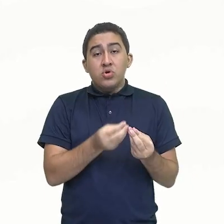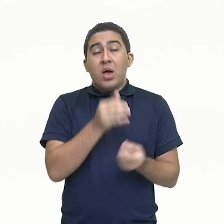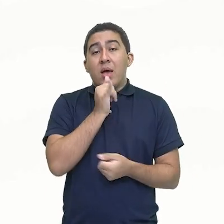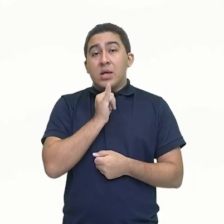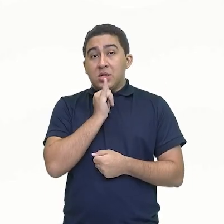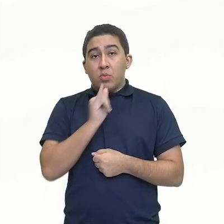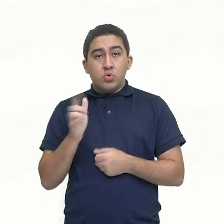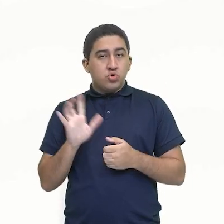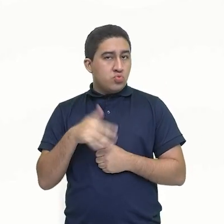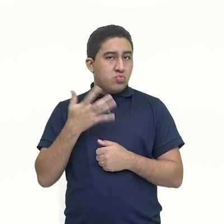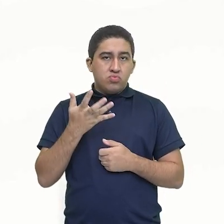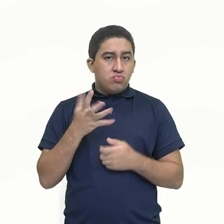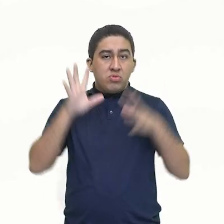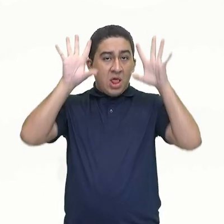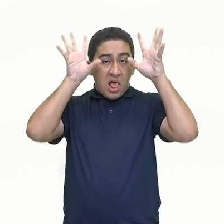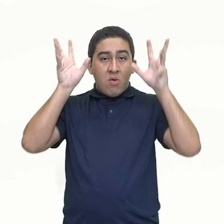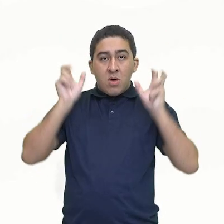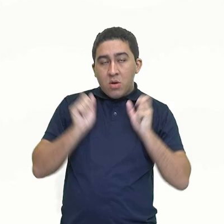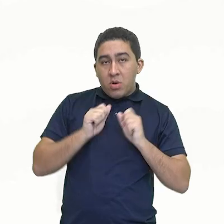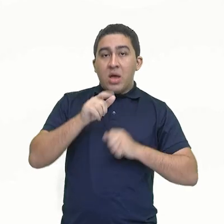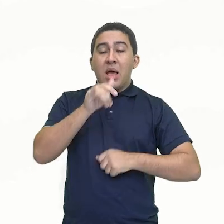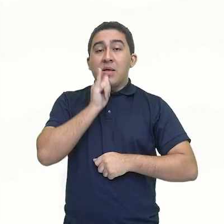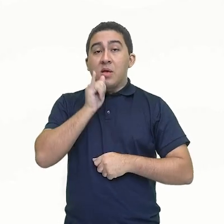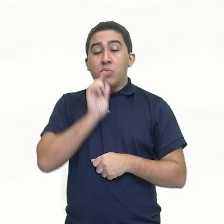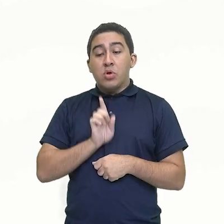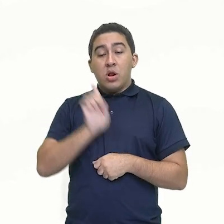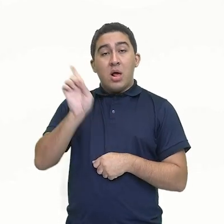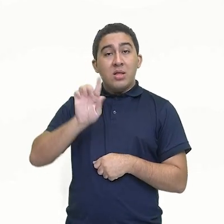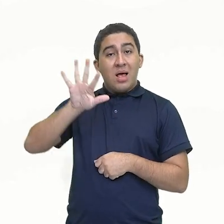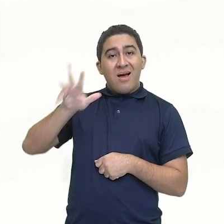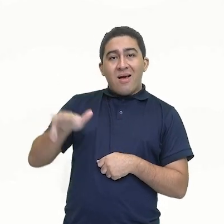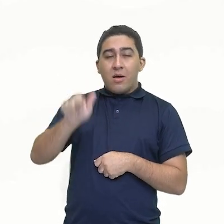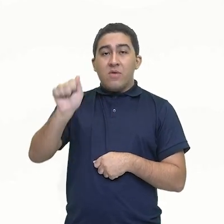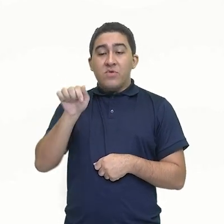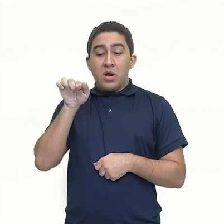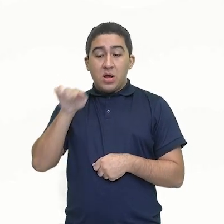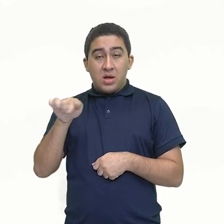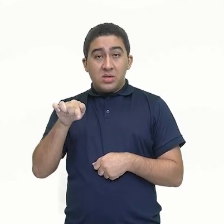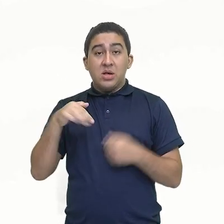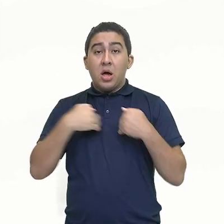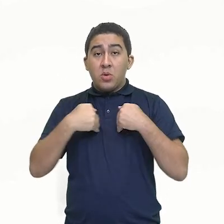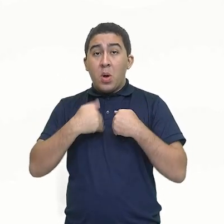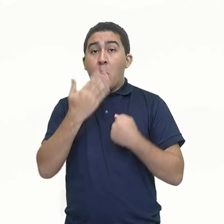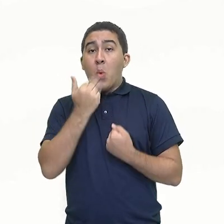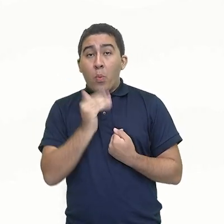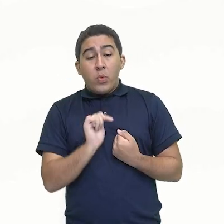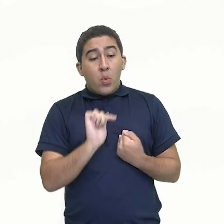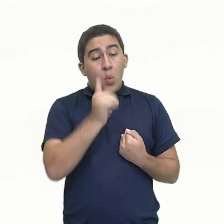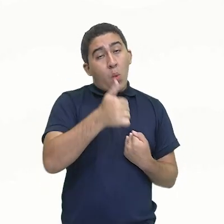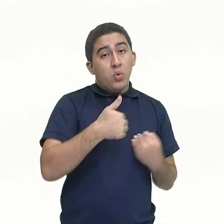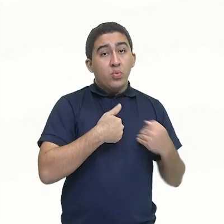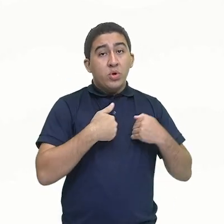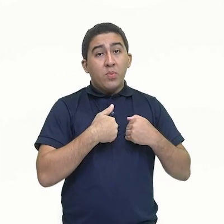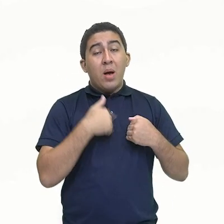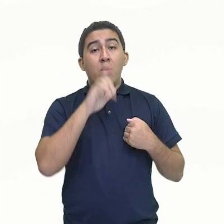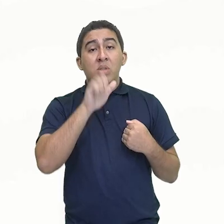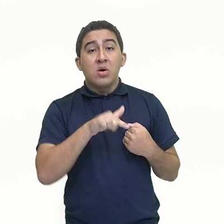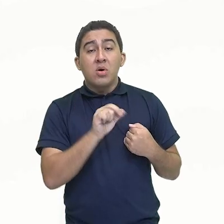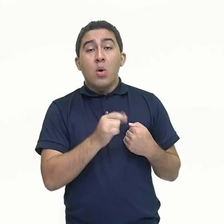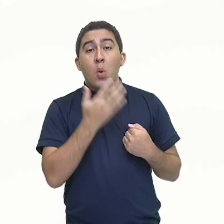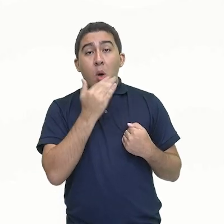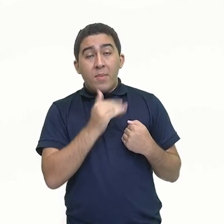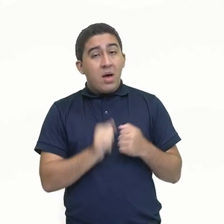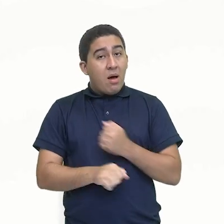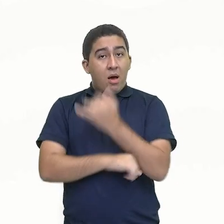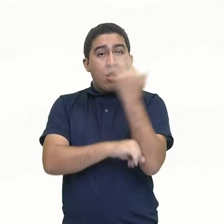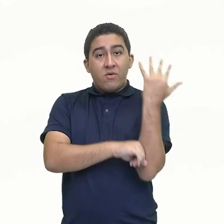ecológico de um leão, por exemplo, lá na África, ele vai se alimentar de animais herbívoros, o fato de se